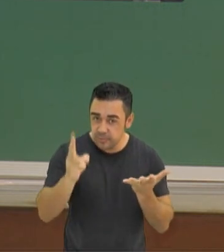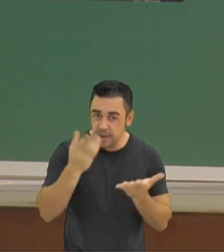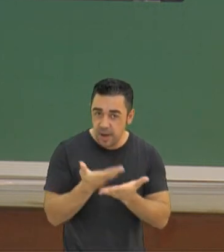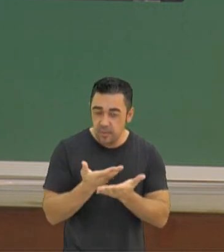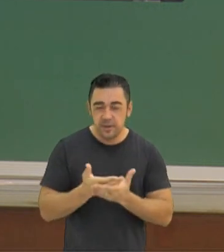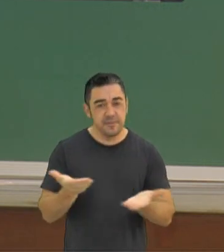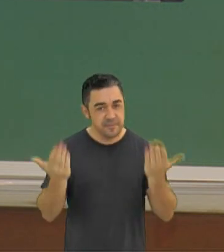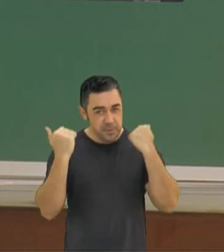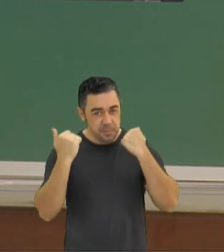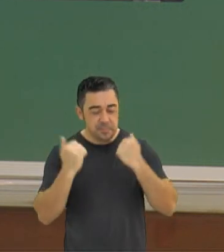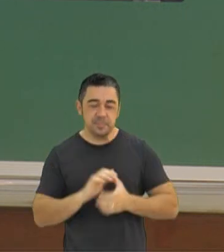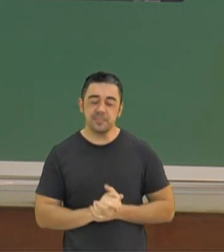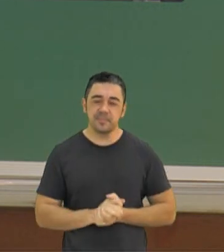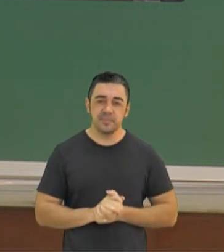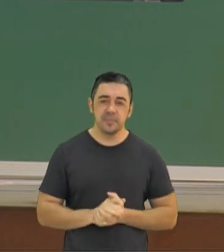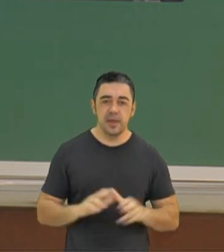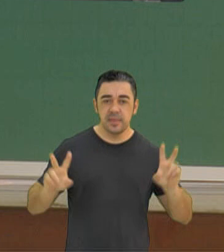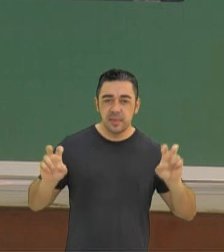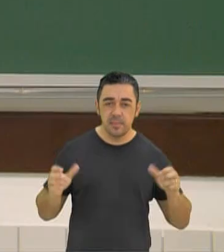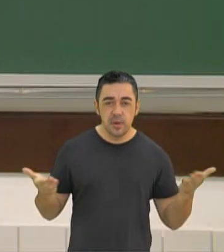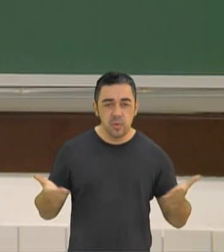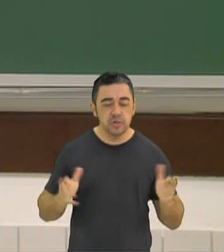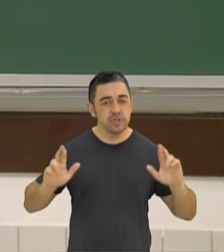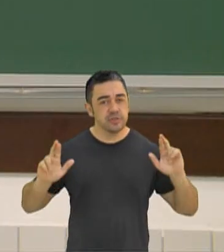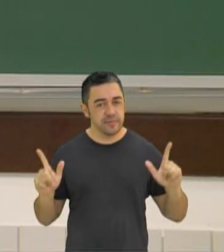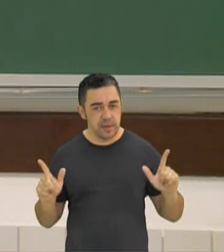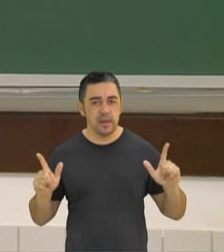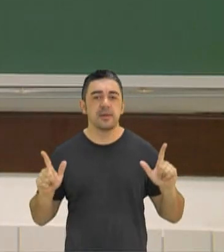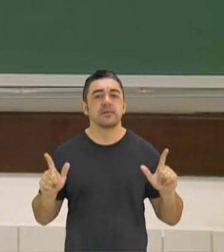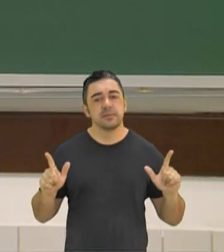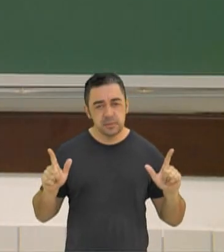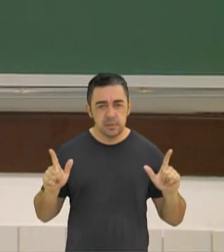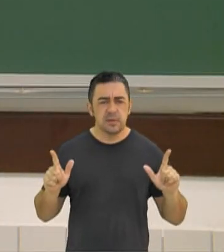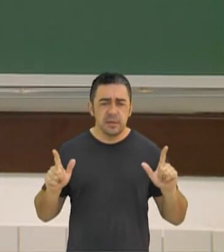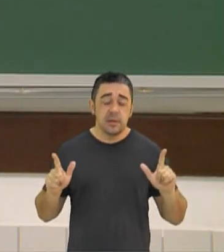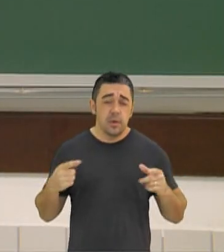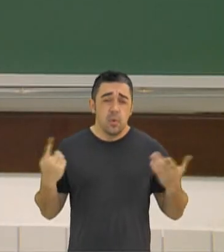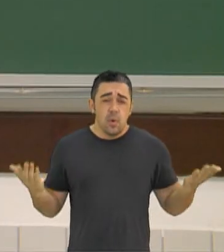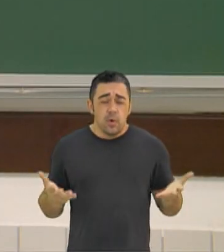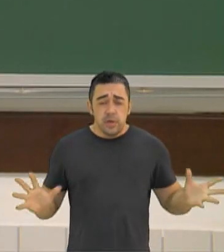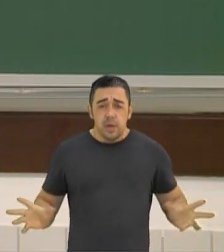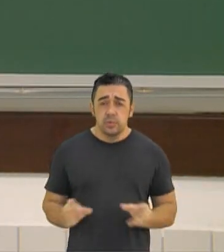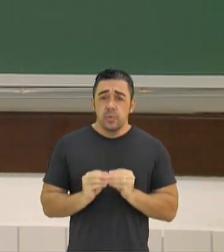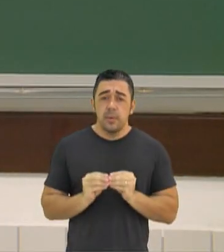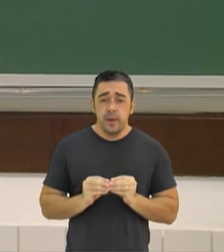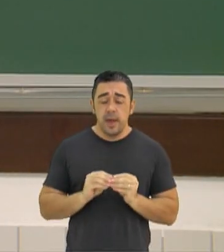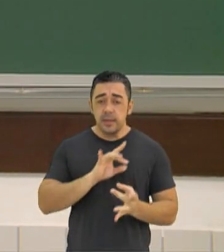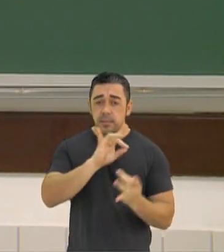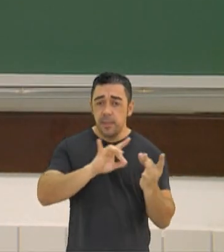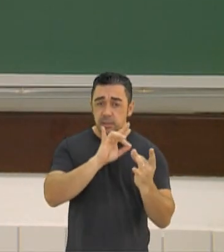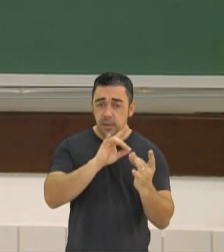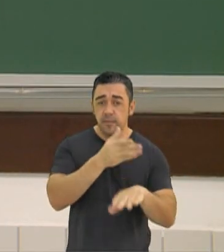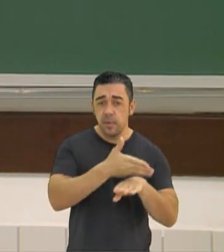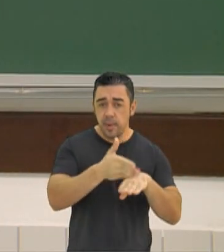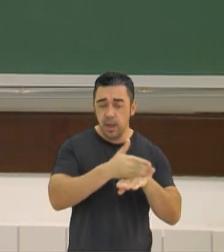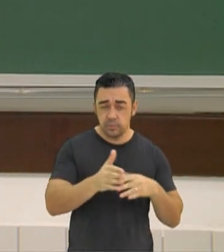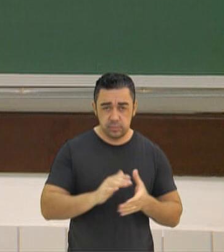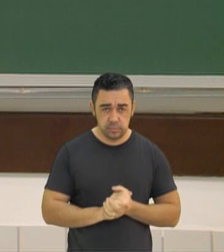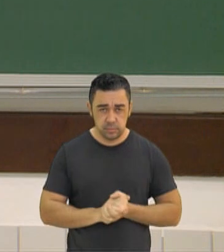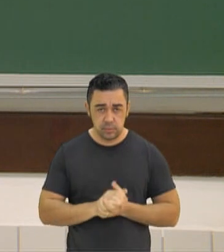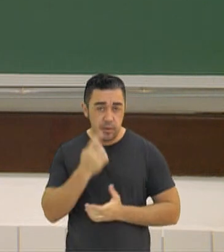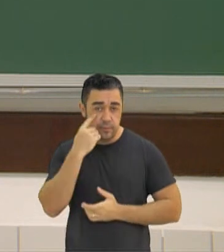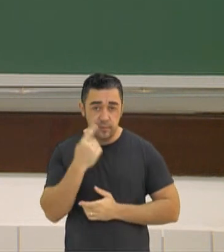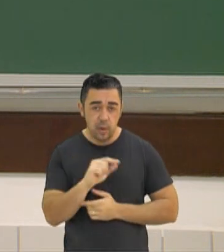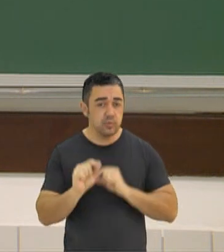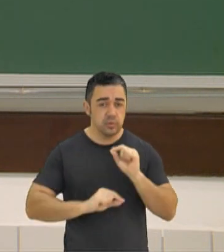aulinha. Vamos lá? Hoje a temática vai ser um pouquinho diferente e esta retomada ela tem um cunho mais específico e prático. Vamos fazer uma